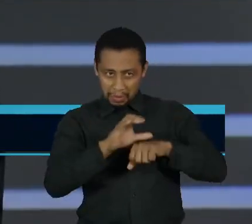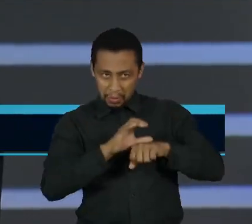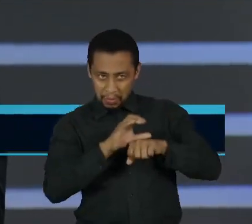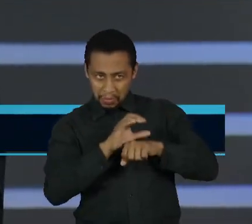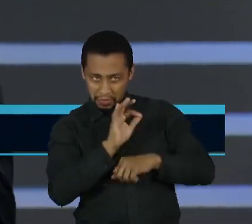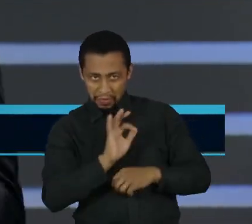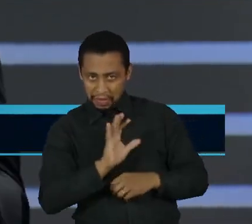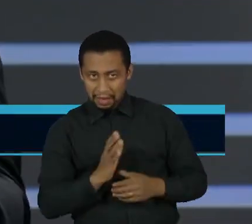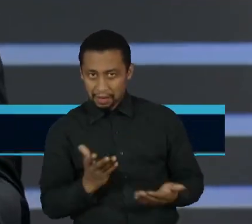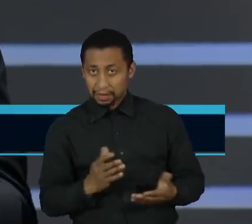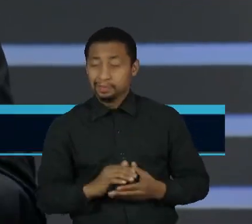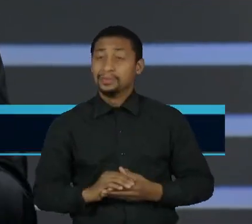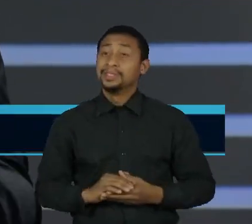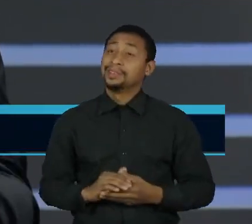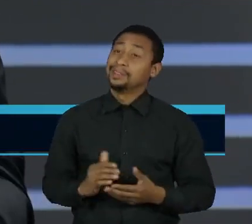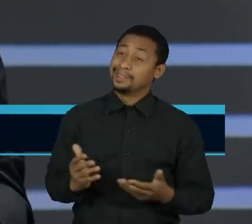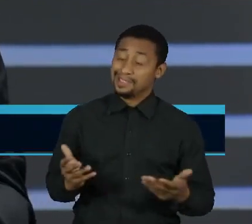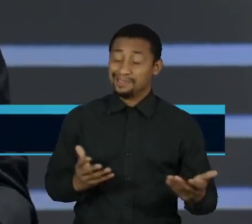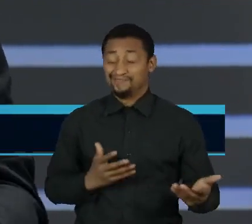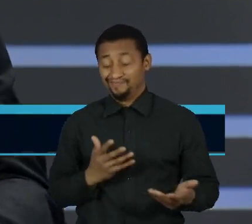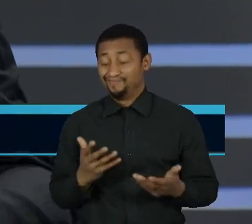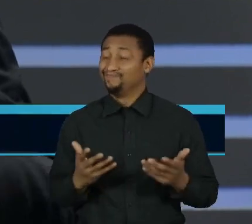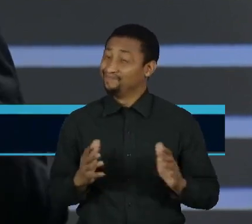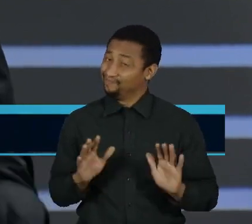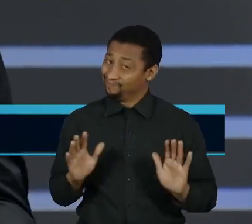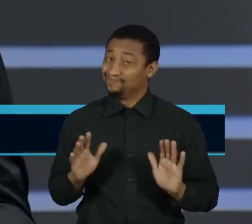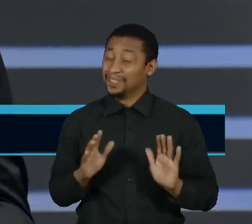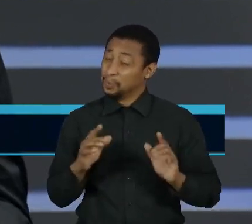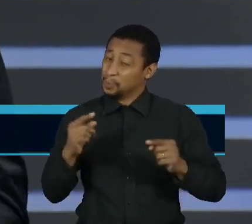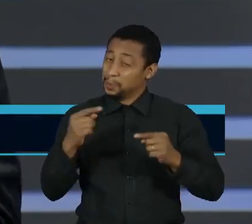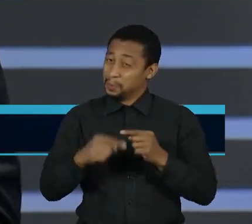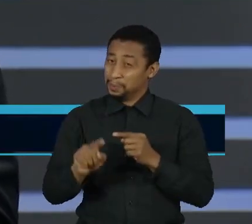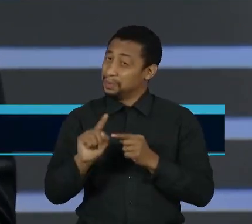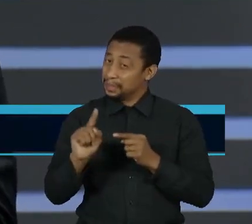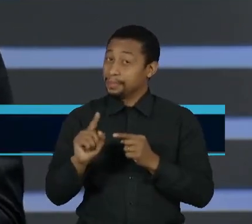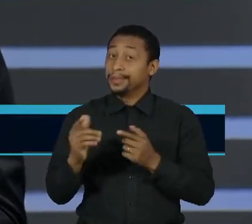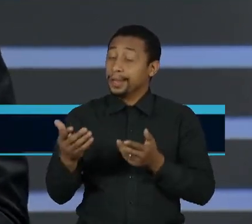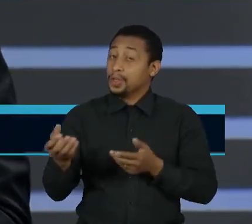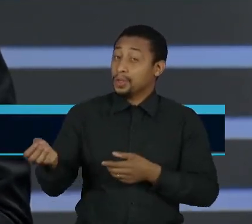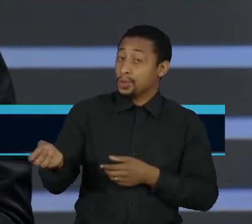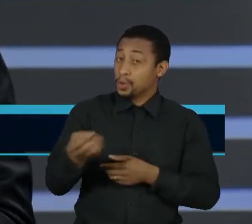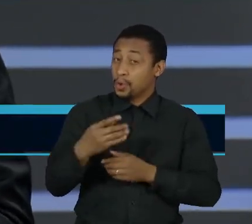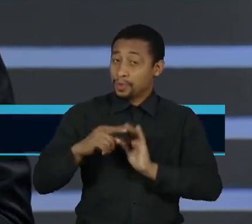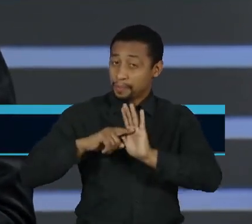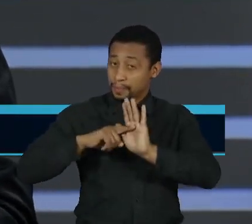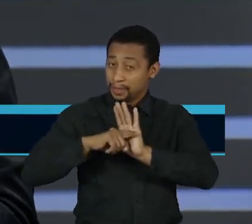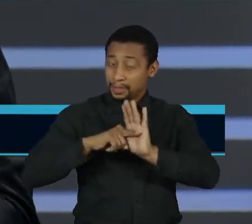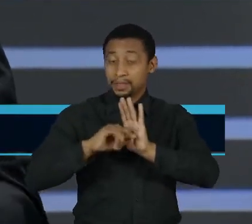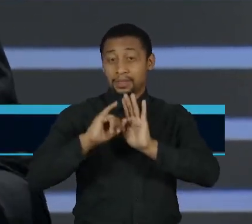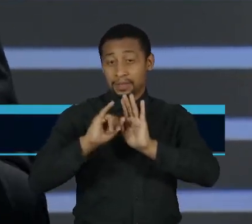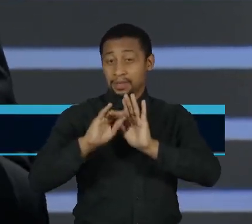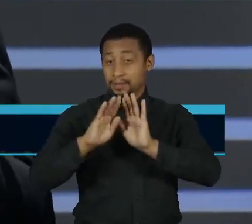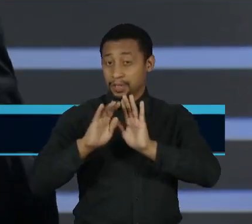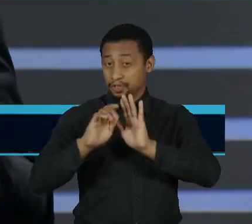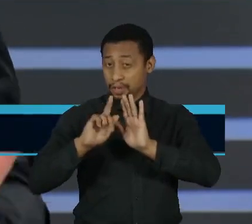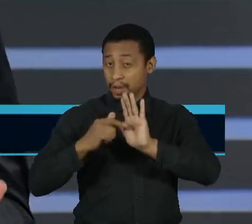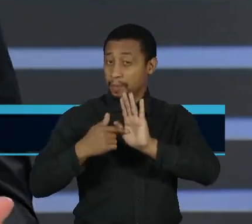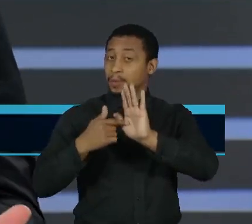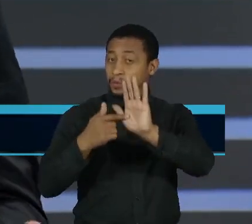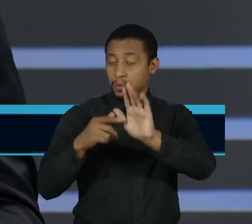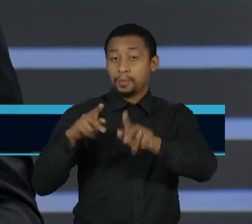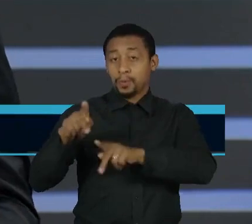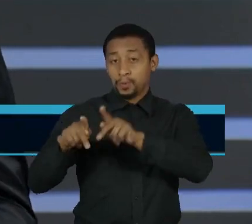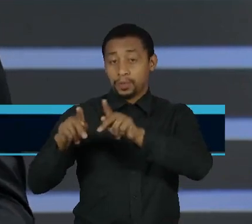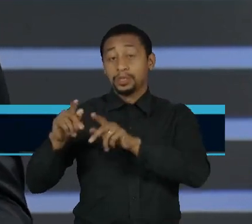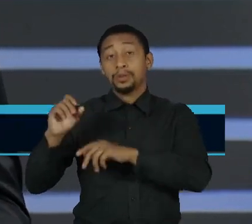na verdade. O que a gente está vendo com o novo censo e os dados surgindo, por exemplo, estados como Santa Catarina têm uma população maior